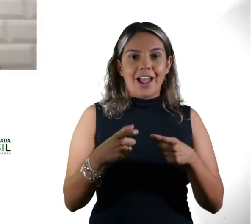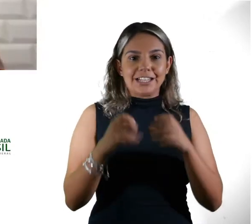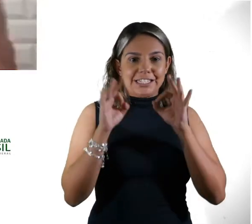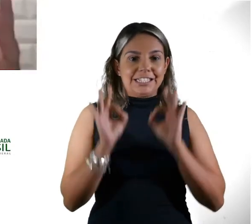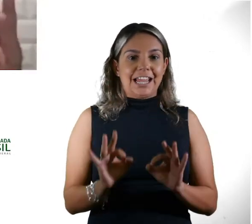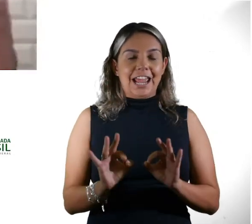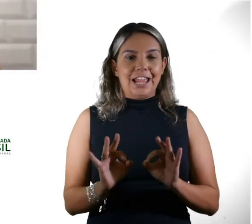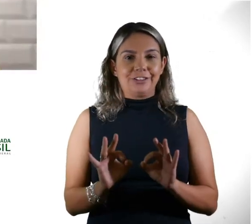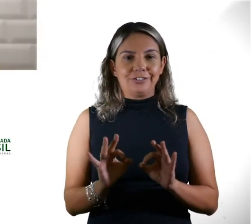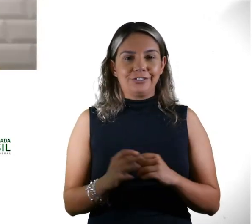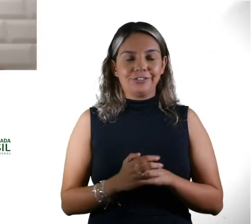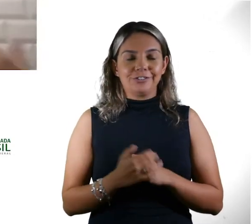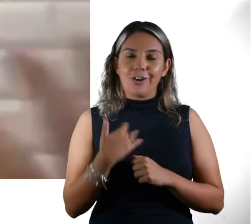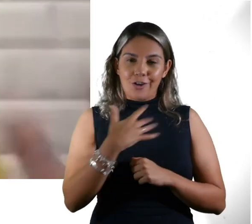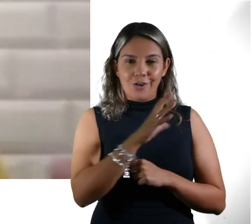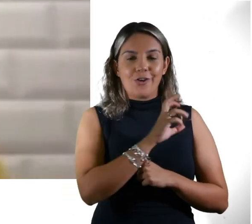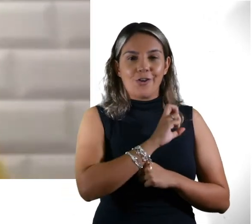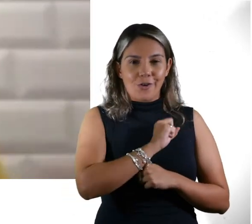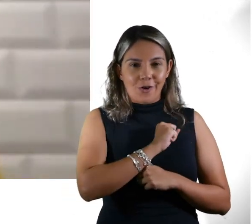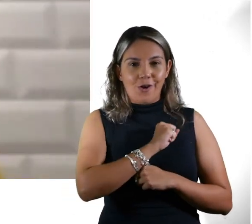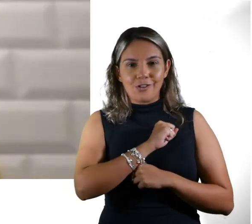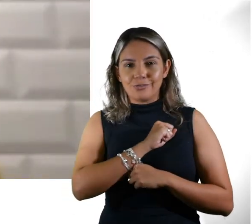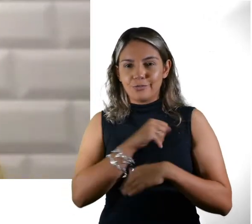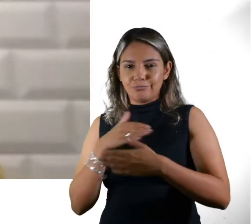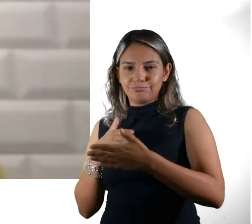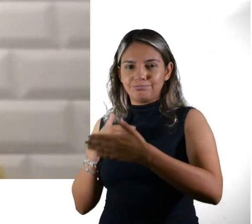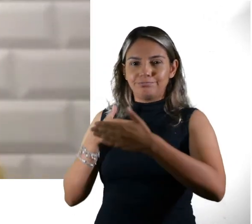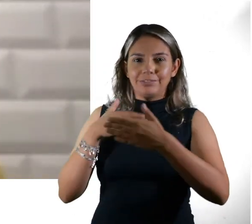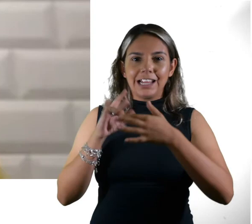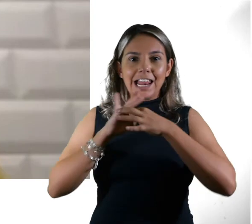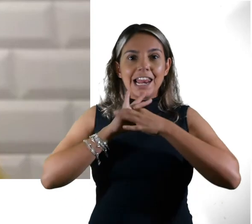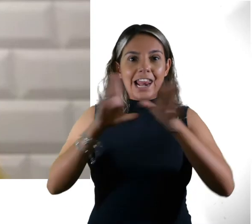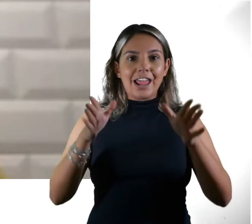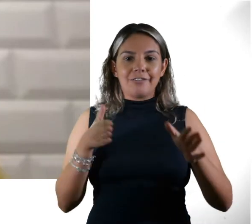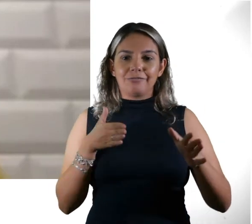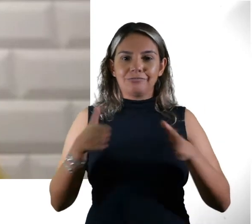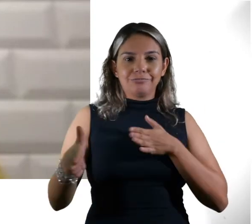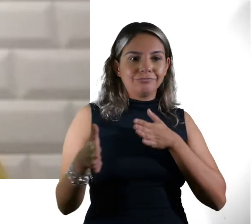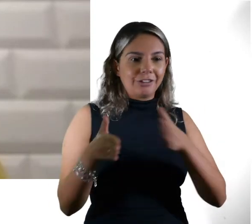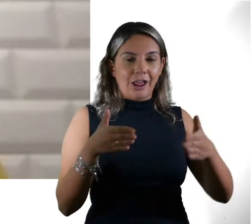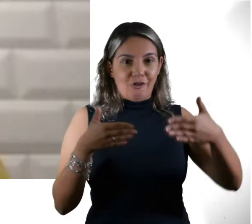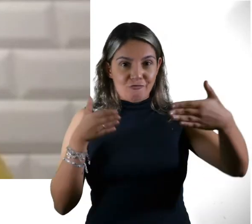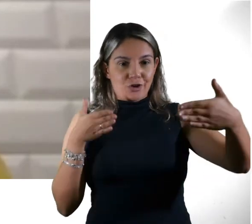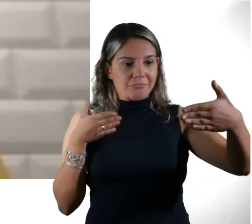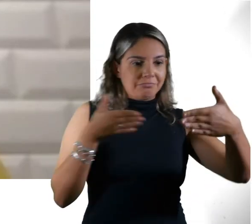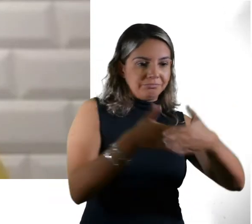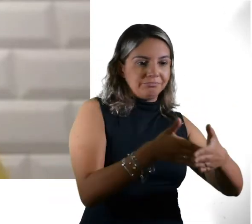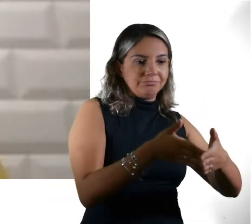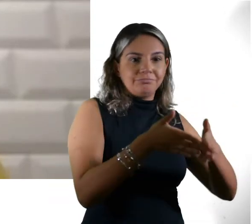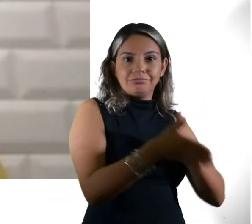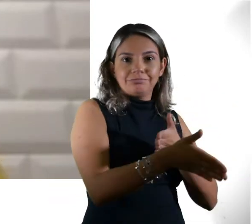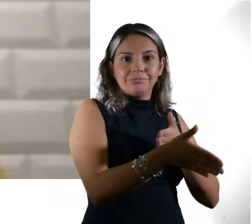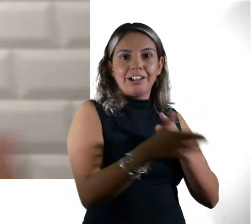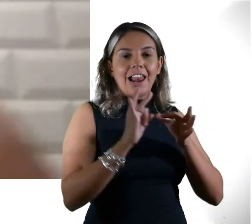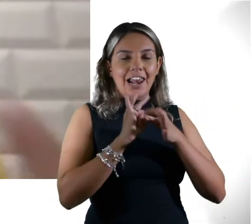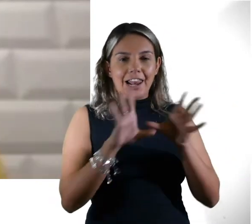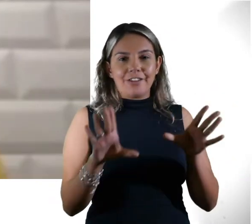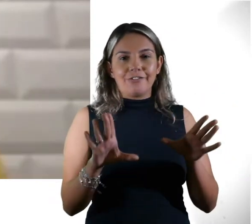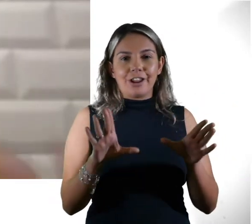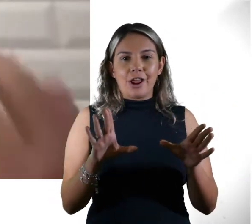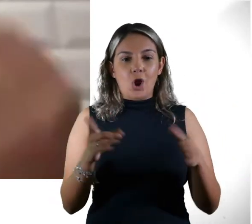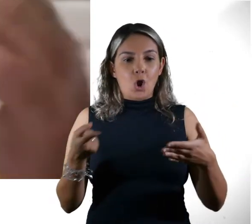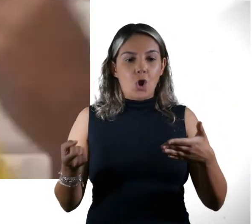Não fronteiras. No fundo, eu gosto de cruzar fronteiras. Eu acho que aquilo que eu gosto de fazer enquanto escritor e enquanto cidadão é